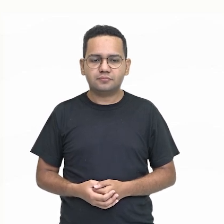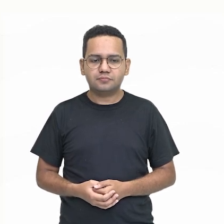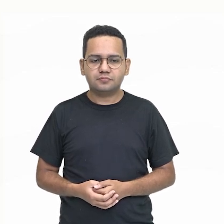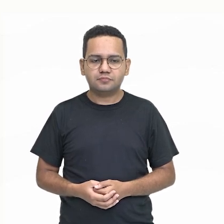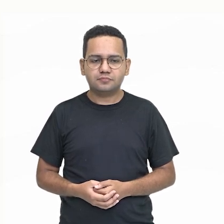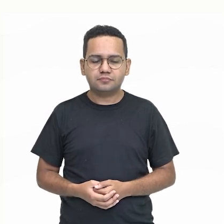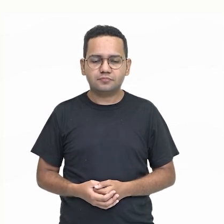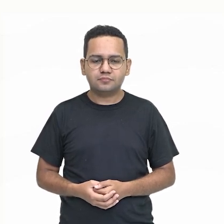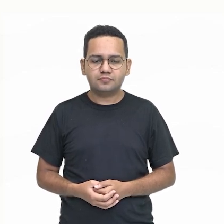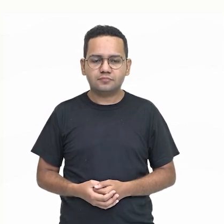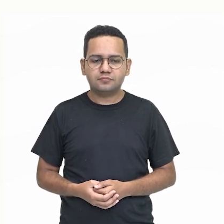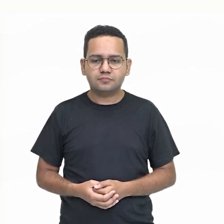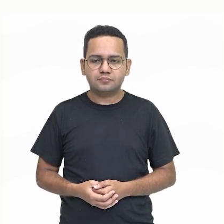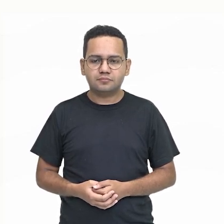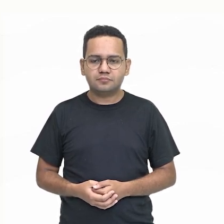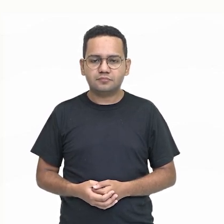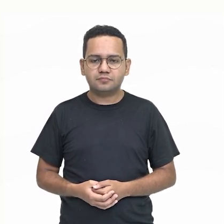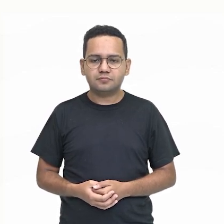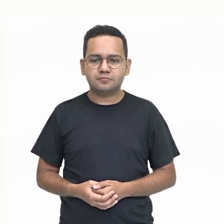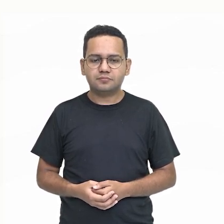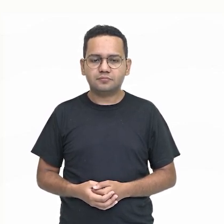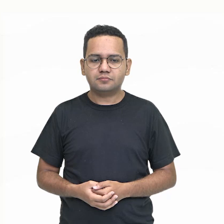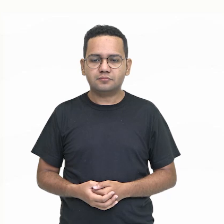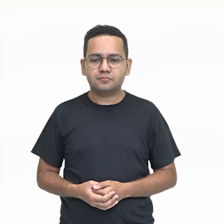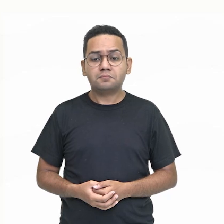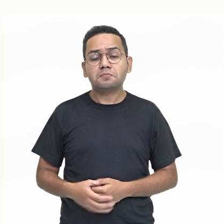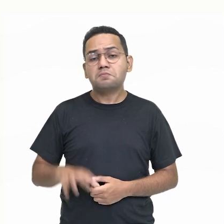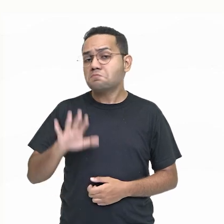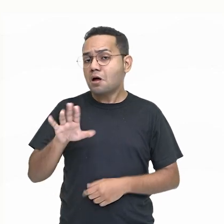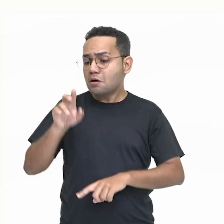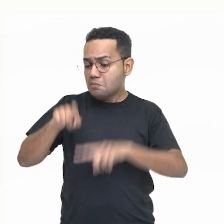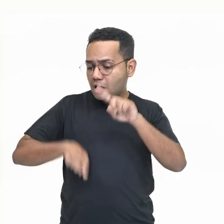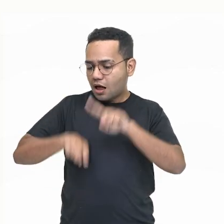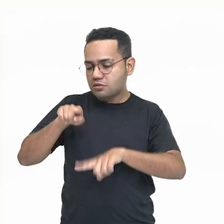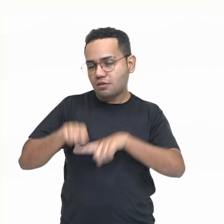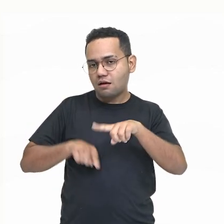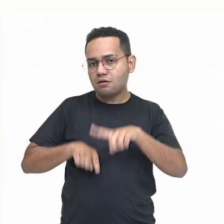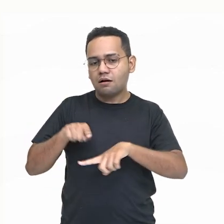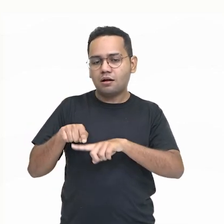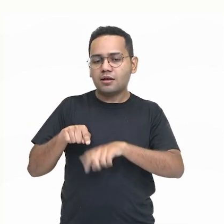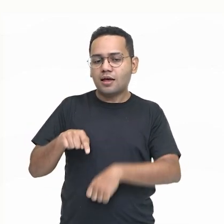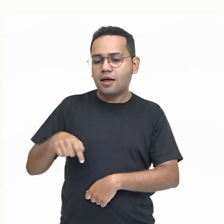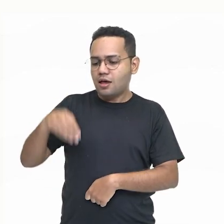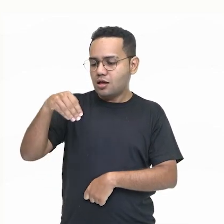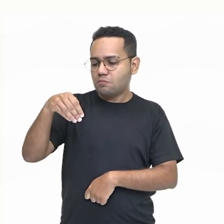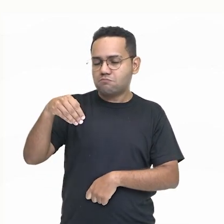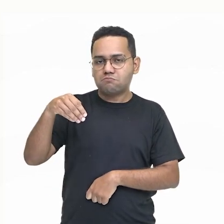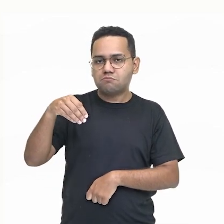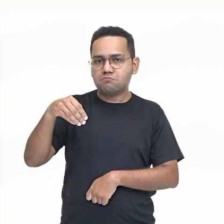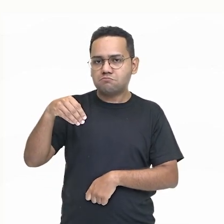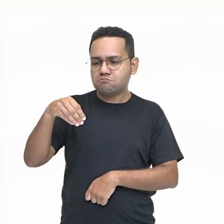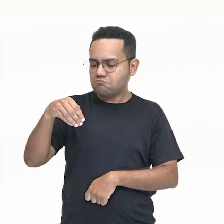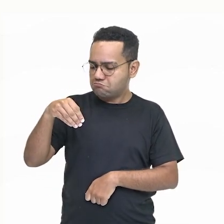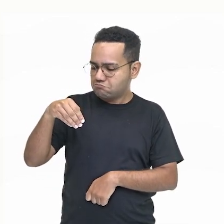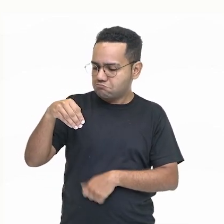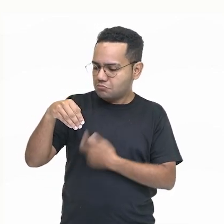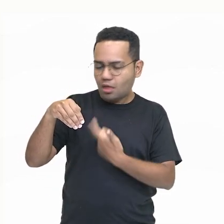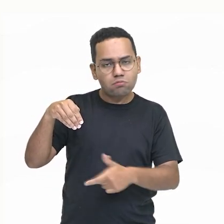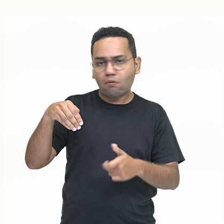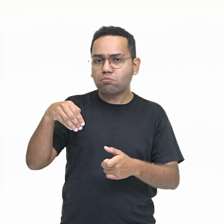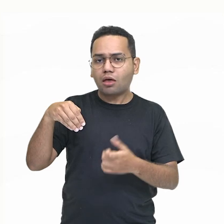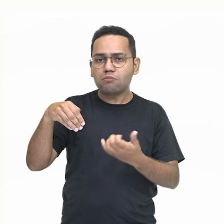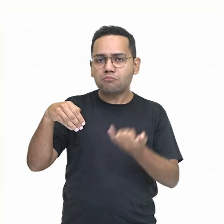de M, de massa M. Eu não sei quanto vale M. Aí deixo ele